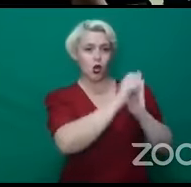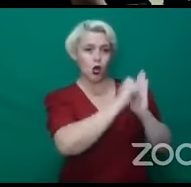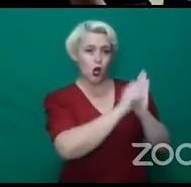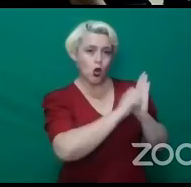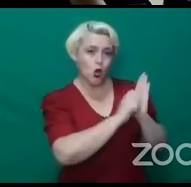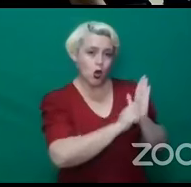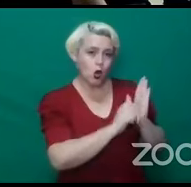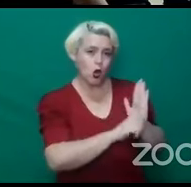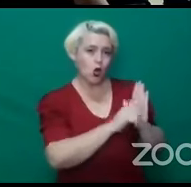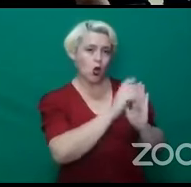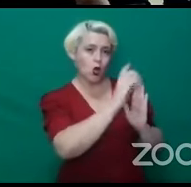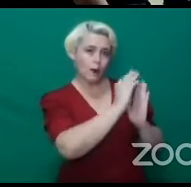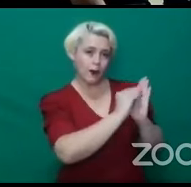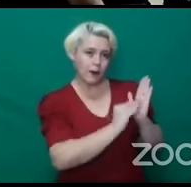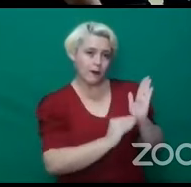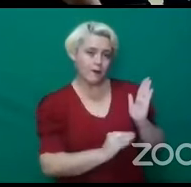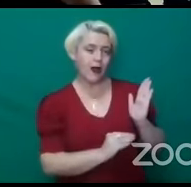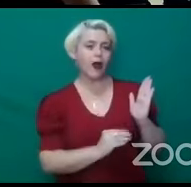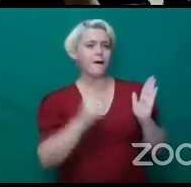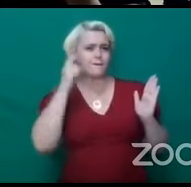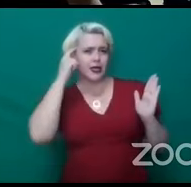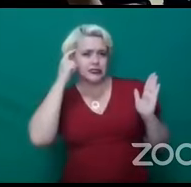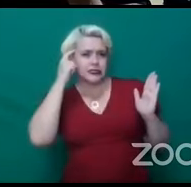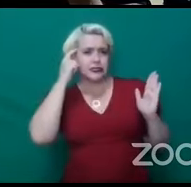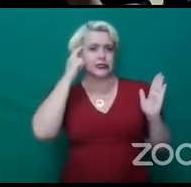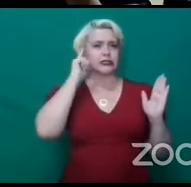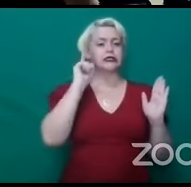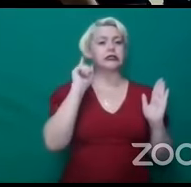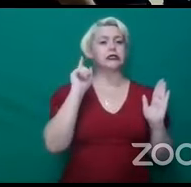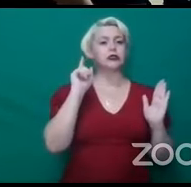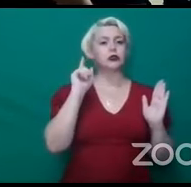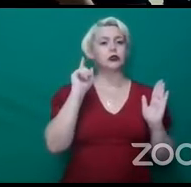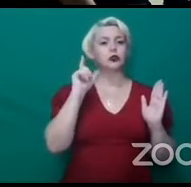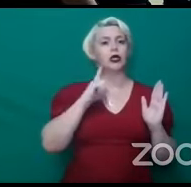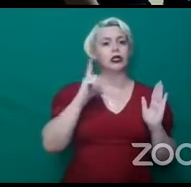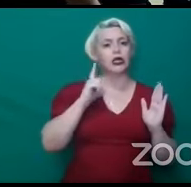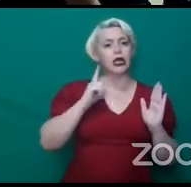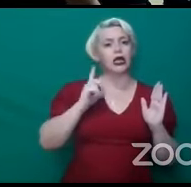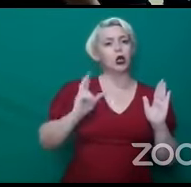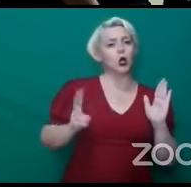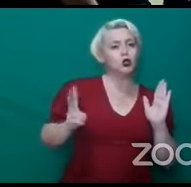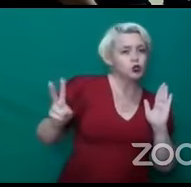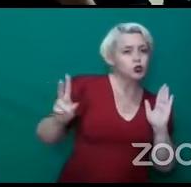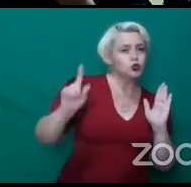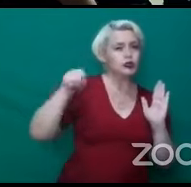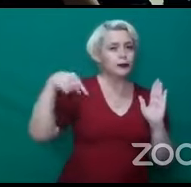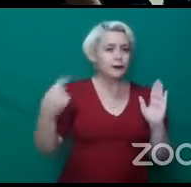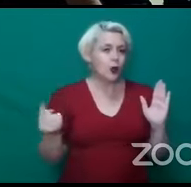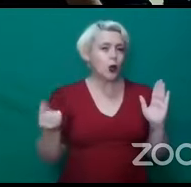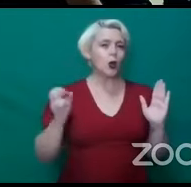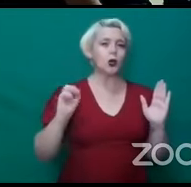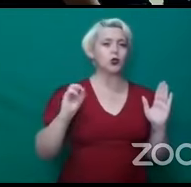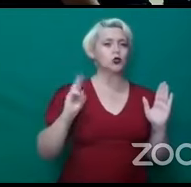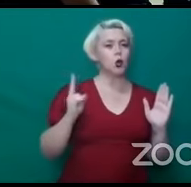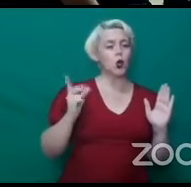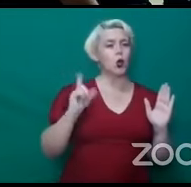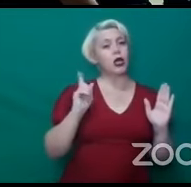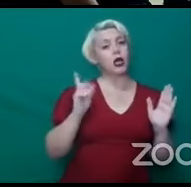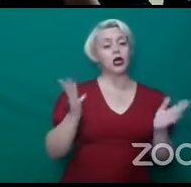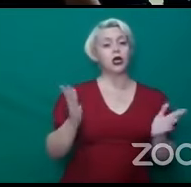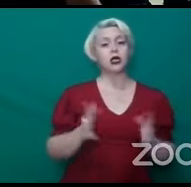já pensando já na questão de ter uma continuidade, ou seja, a gente falou sobre isso,